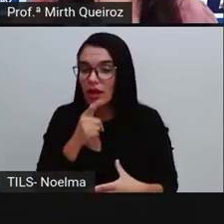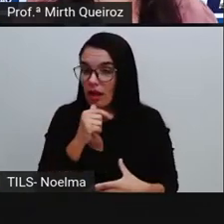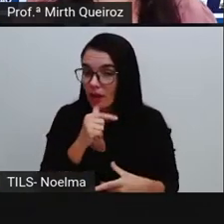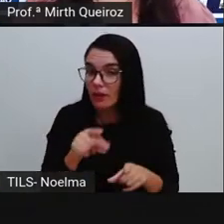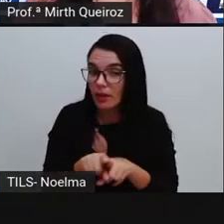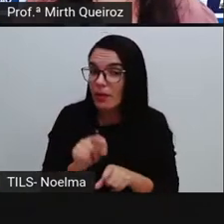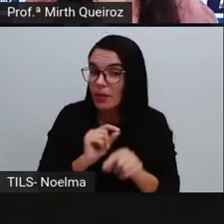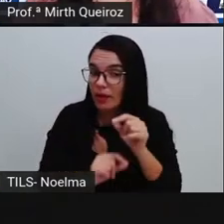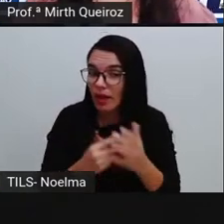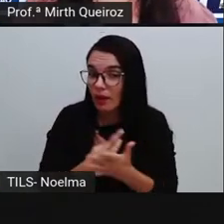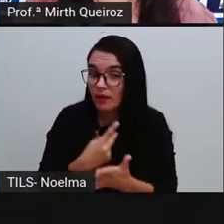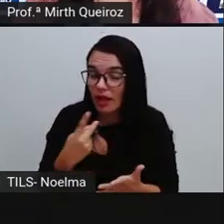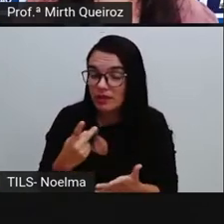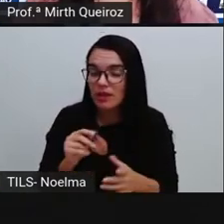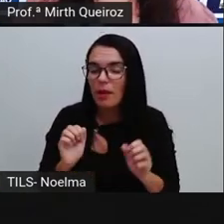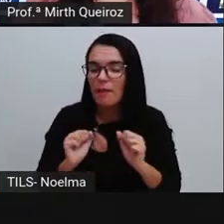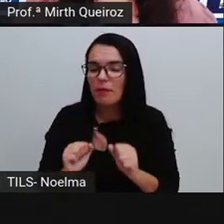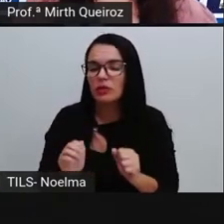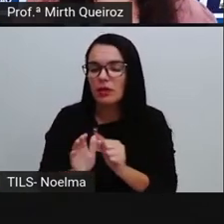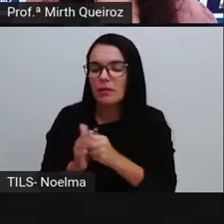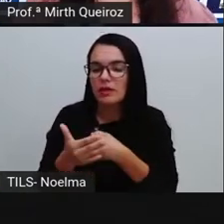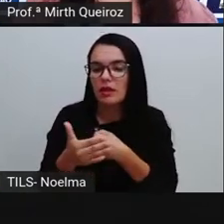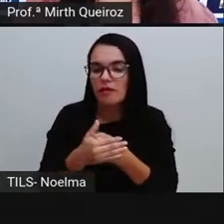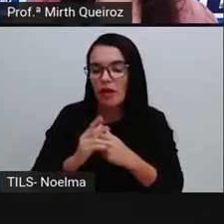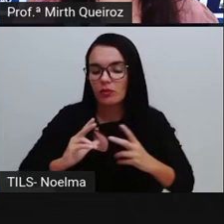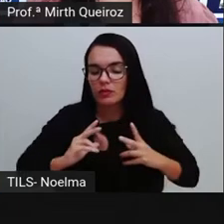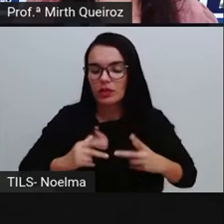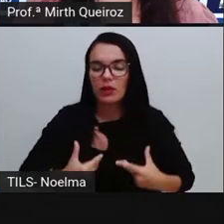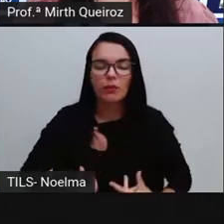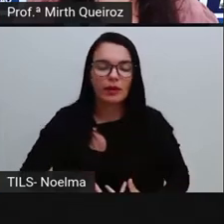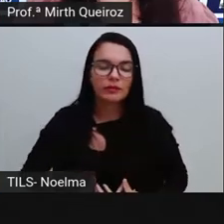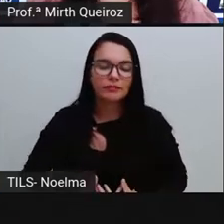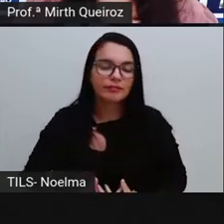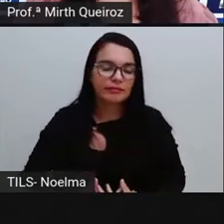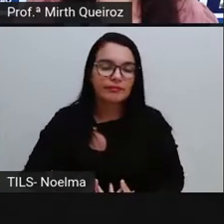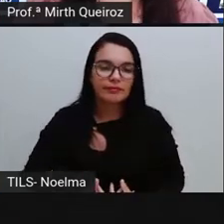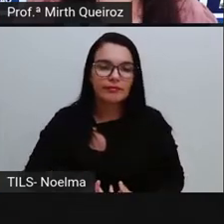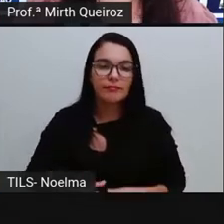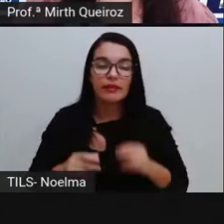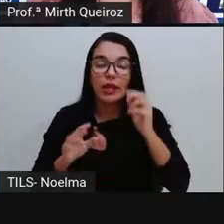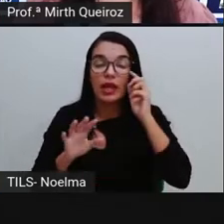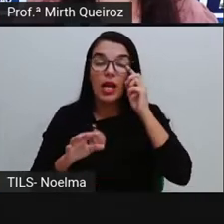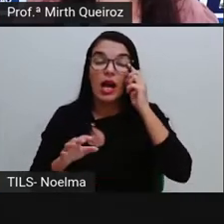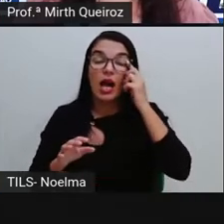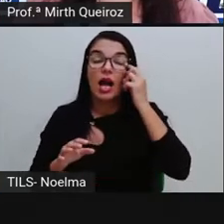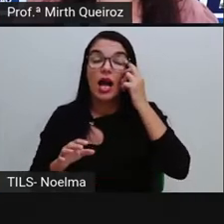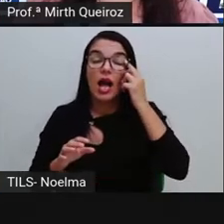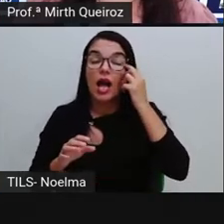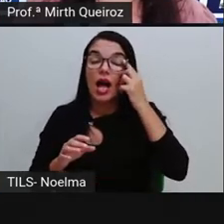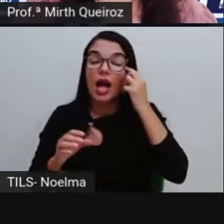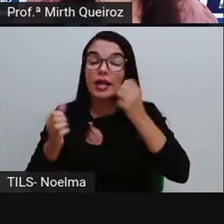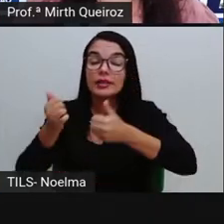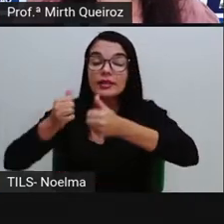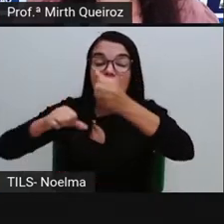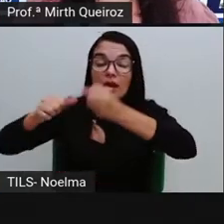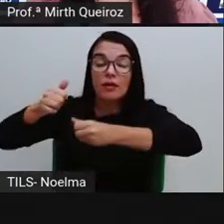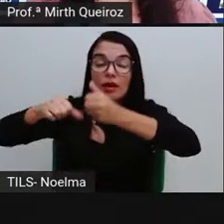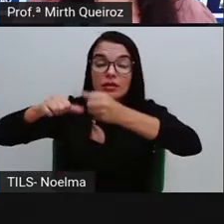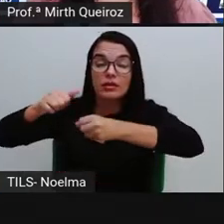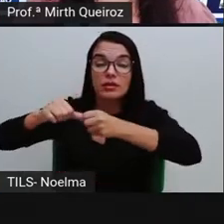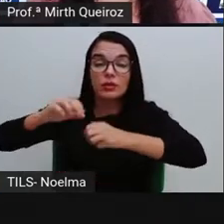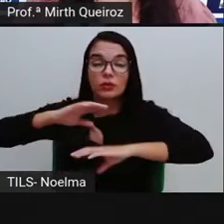né? Para se ter uma ideia, a maior parte das células do nosso corpo, ela possui água, né? Por isso que ingerir água é